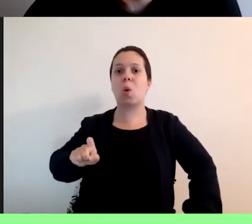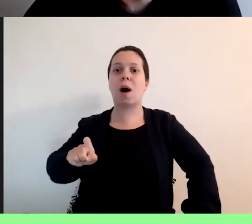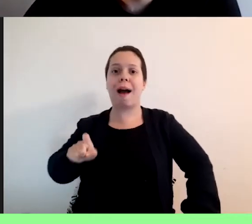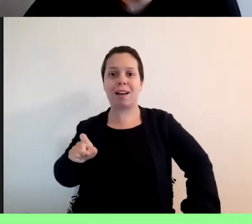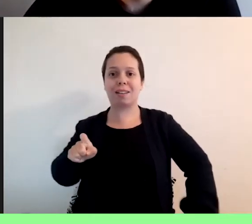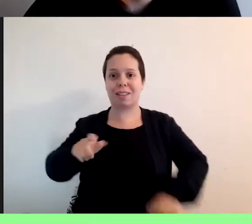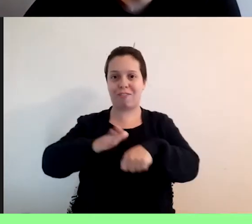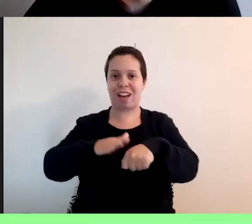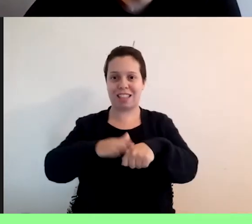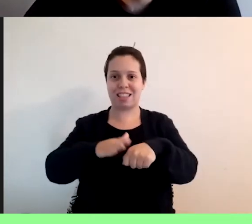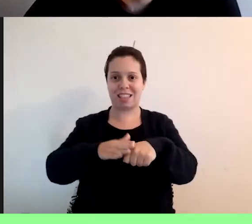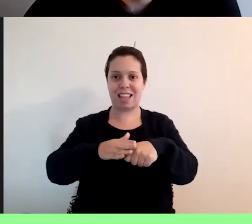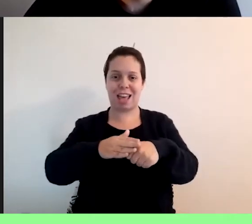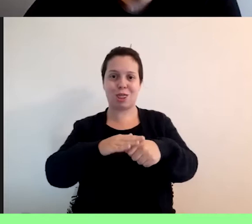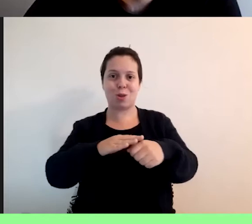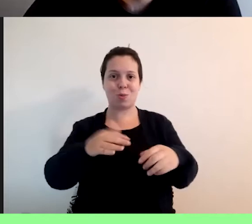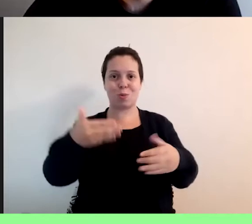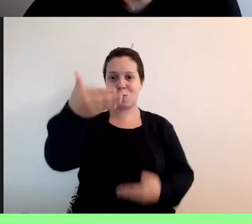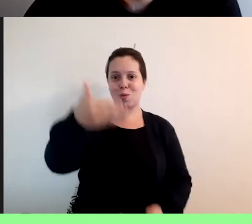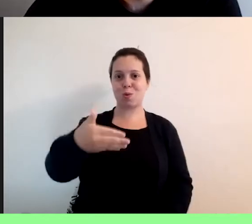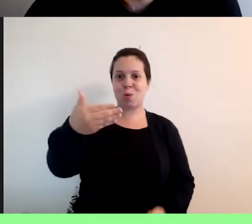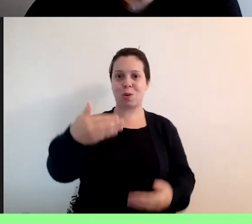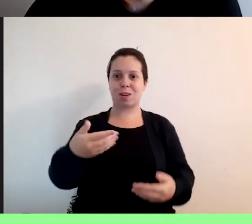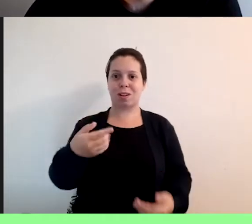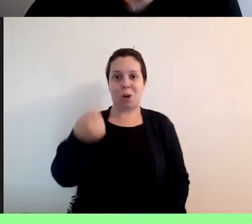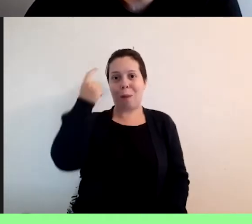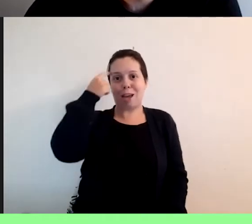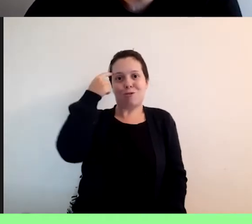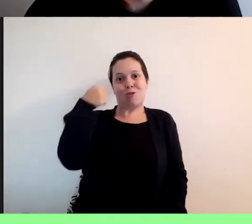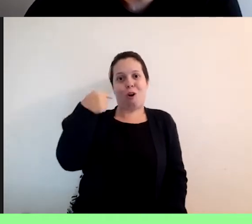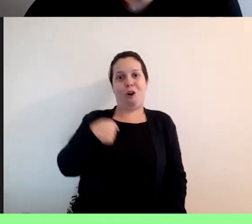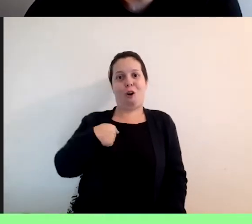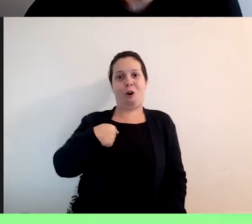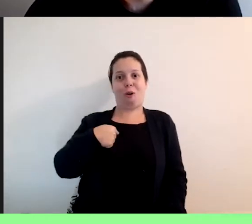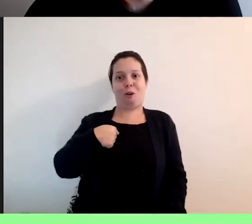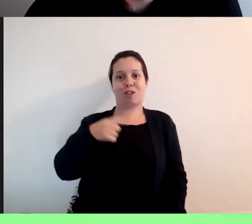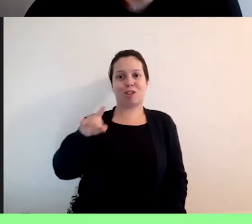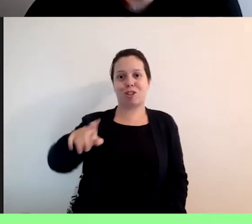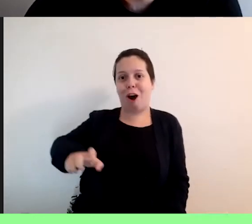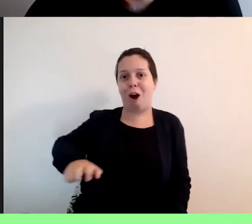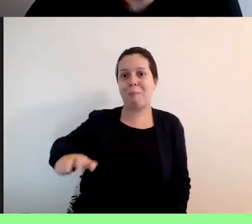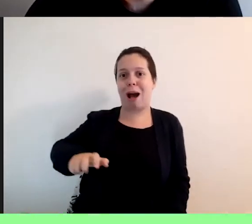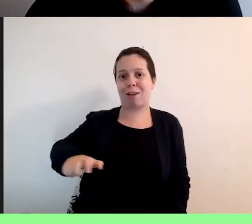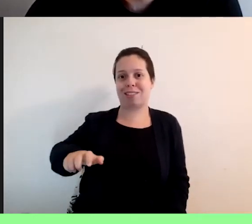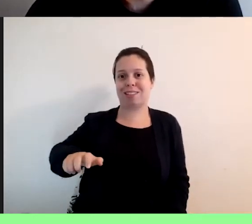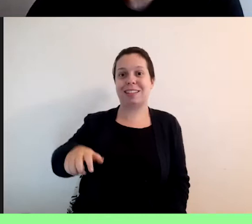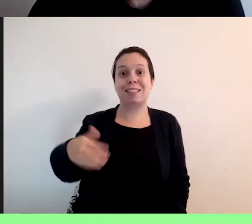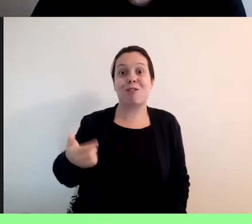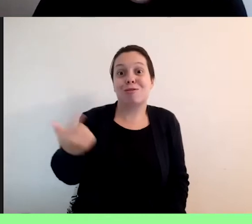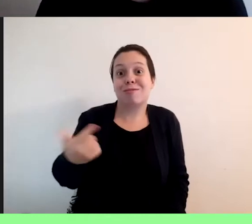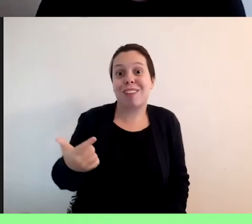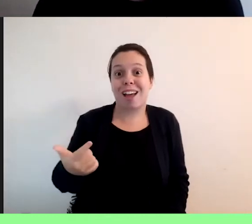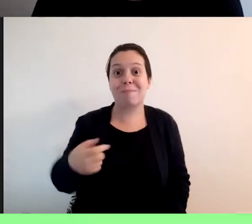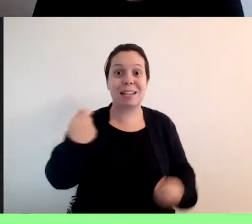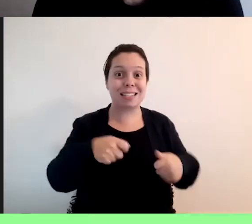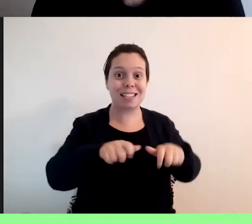não pensou provavelmente que eu usaria a interface só com o mouse. E daí não colocou outras funções. Então,